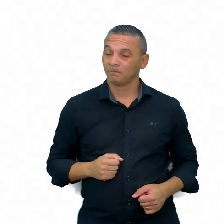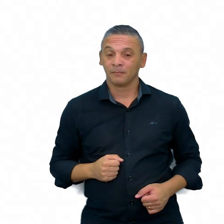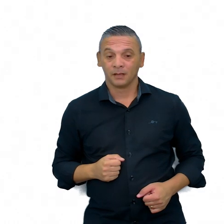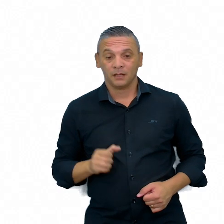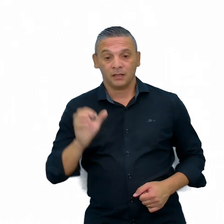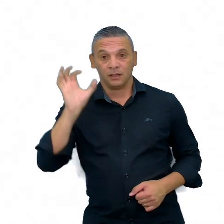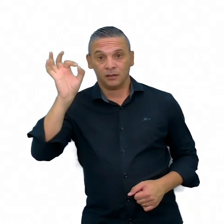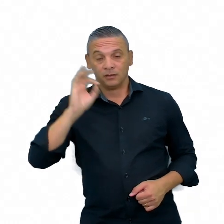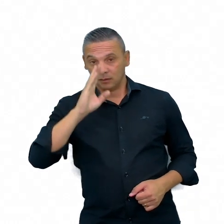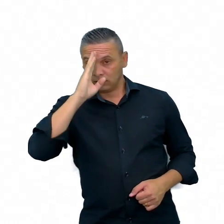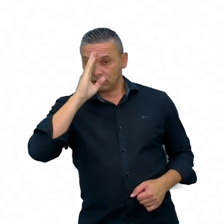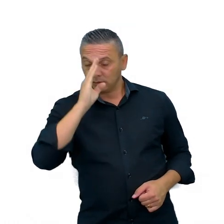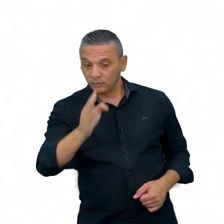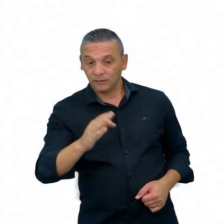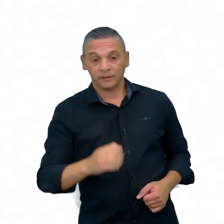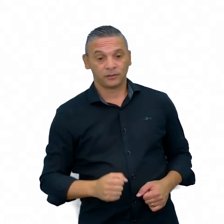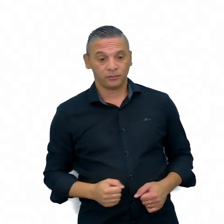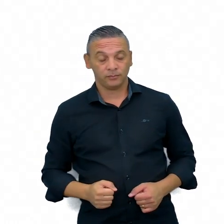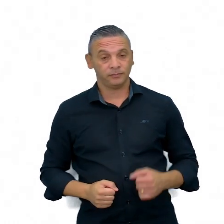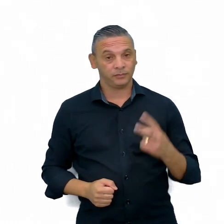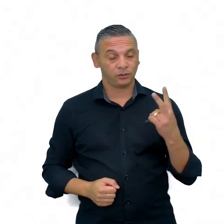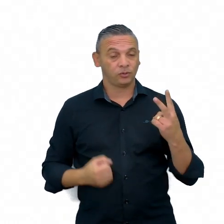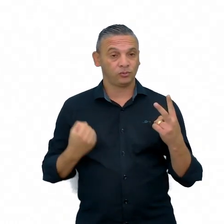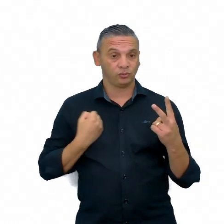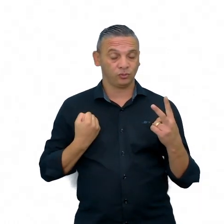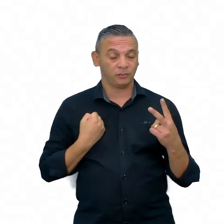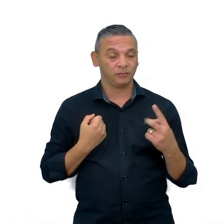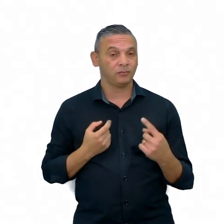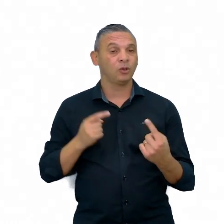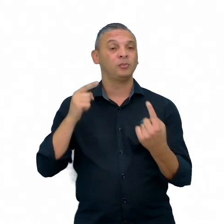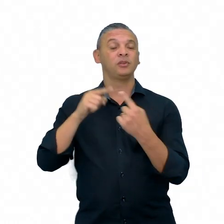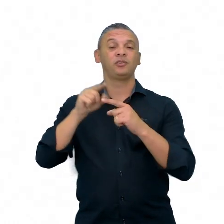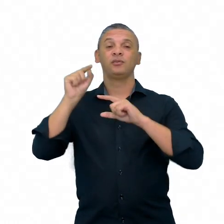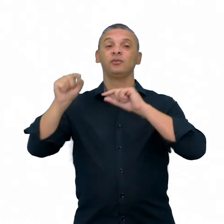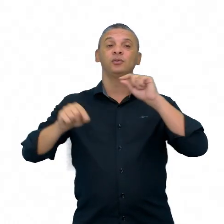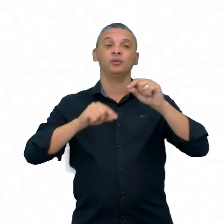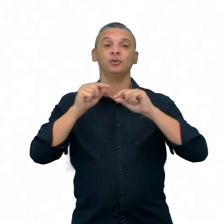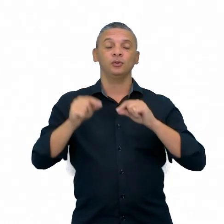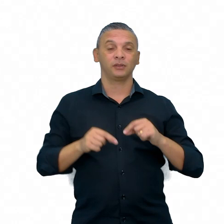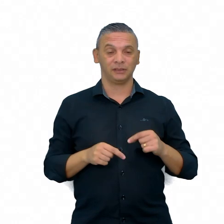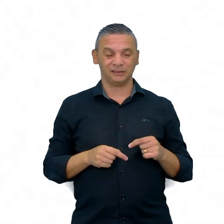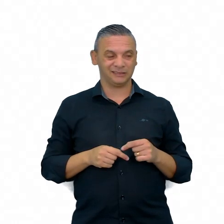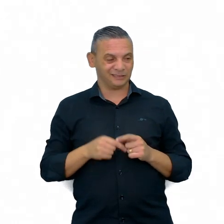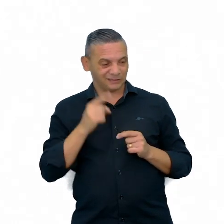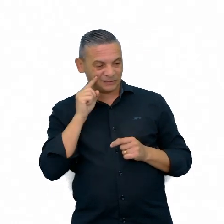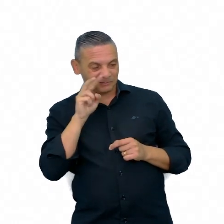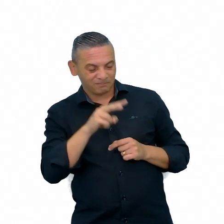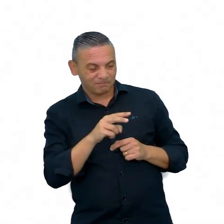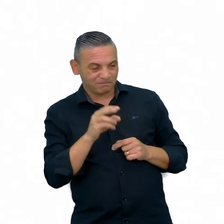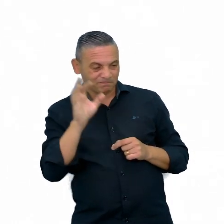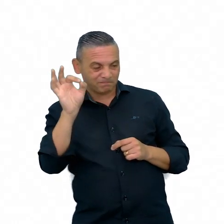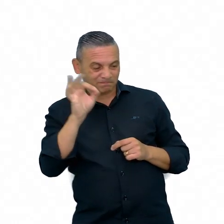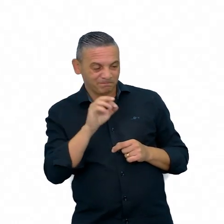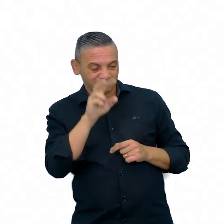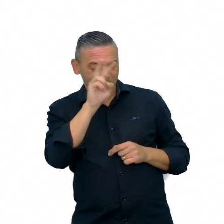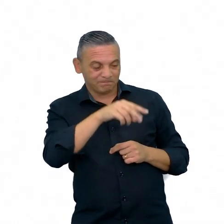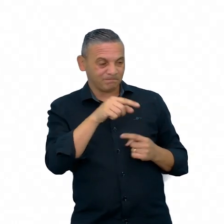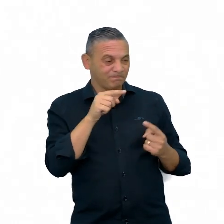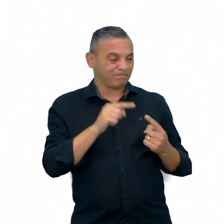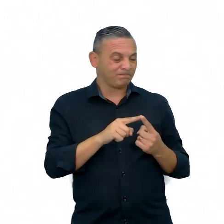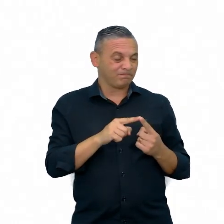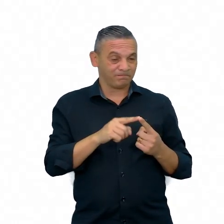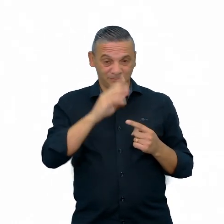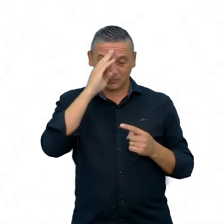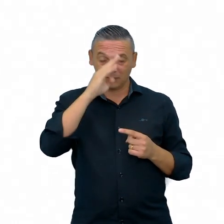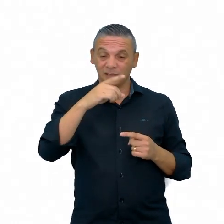e inversa, que existem entre duas grandezas. O objetivo dessas aulas é reconhecer essas proporcionalidades que são diretas ou